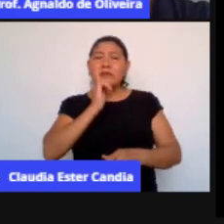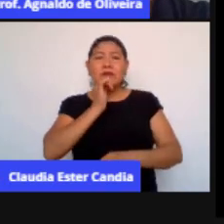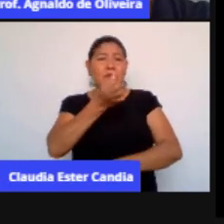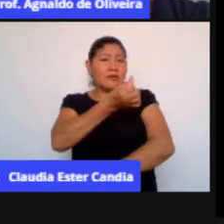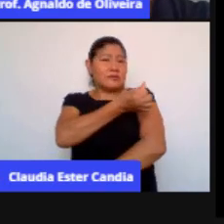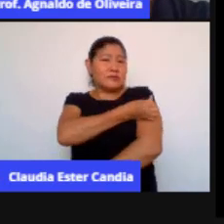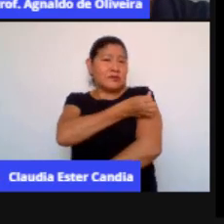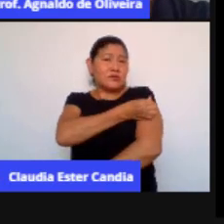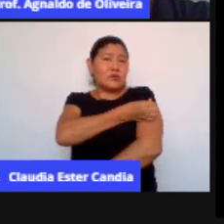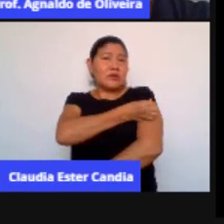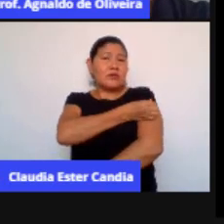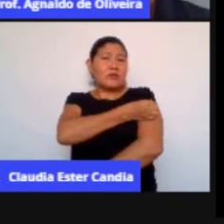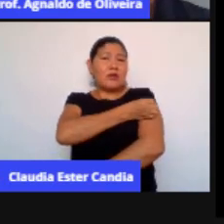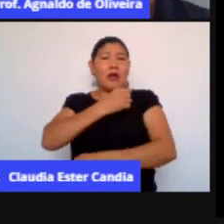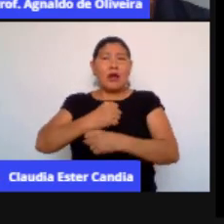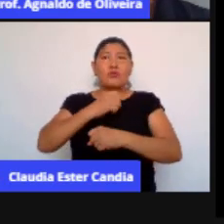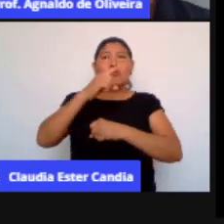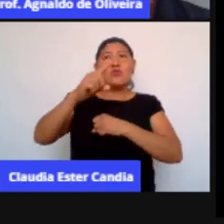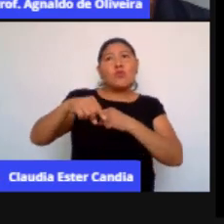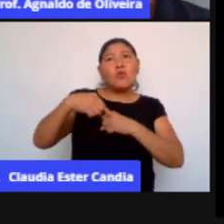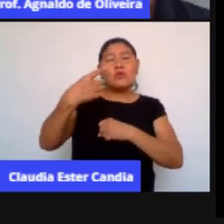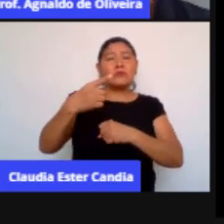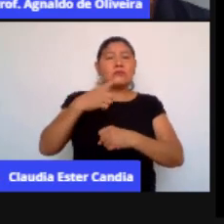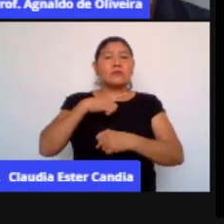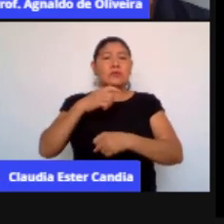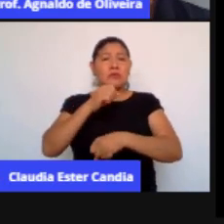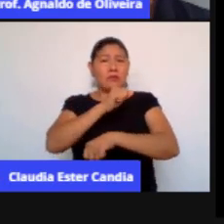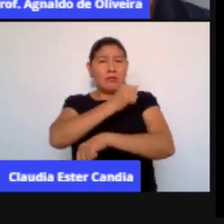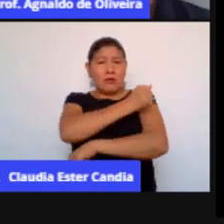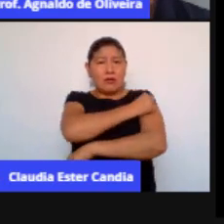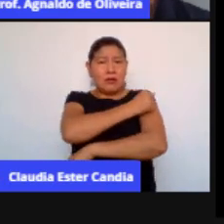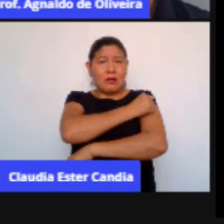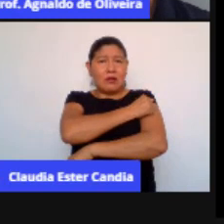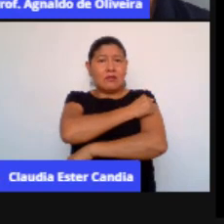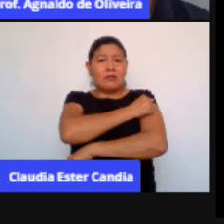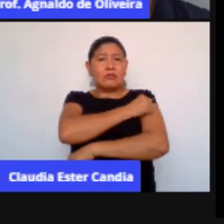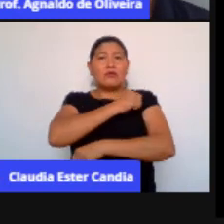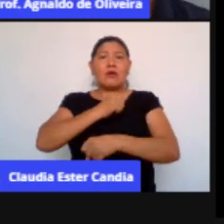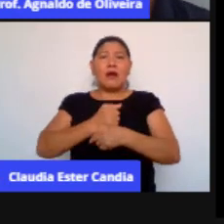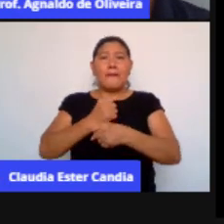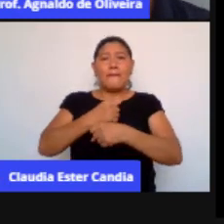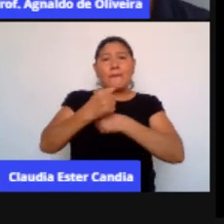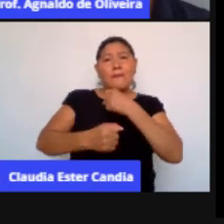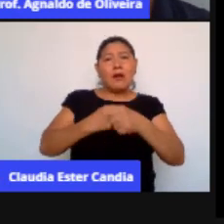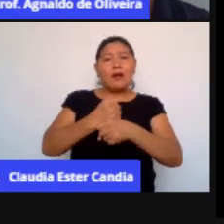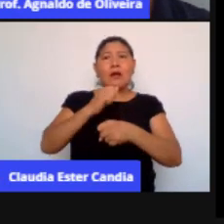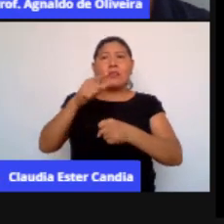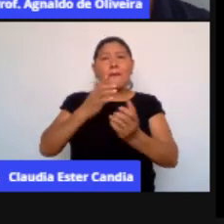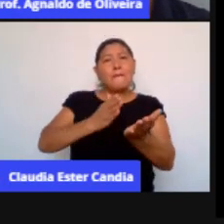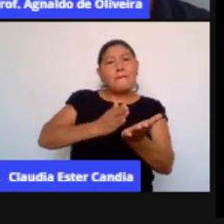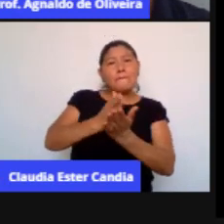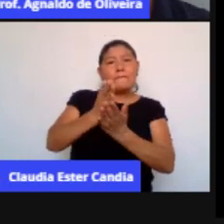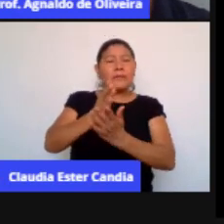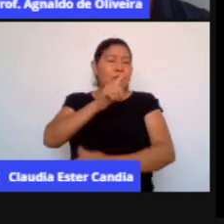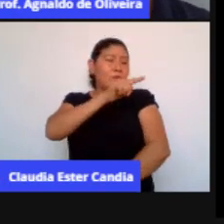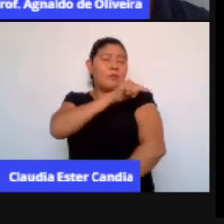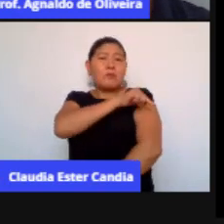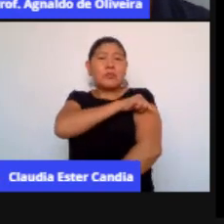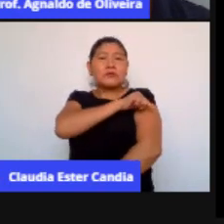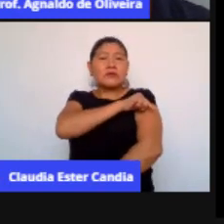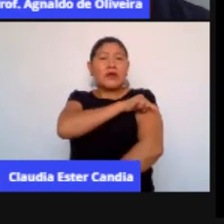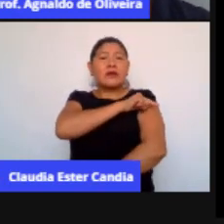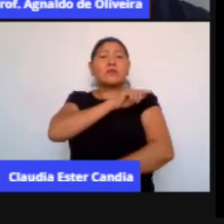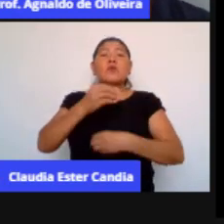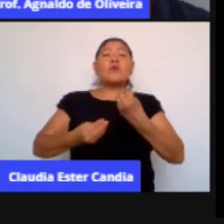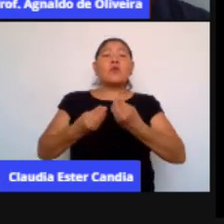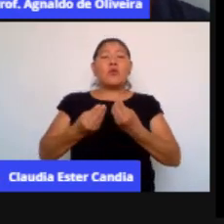vai estar, né, tudo correr bem, indo para o sétimo ano. Então a gente pensou assim, esse aluno do sexto ano hoje, ano que vem ele